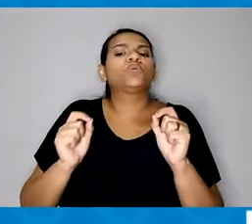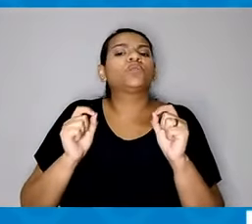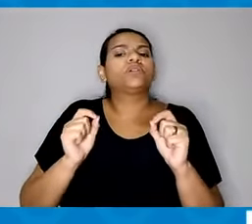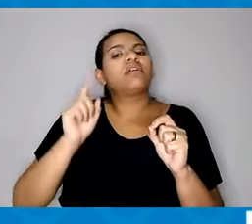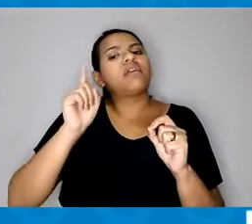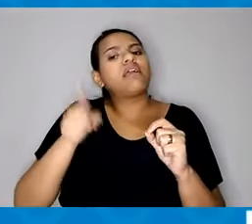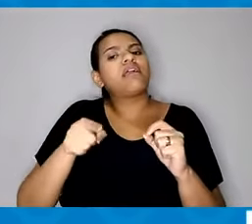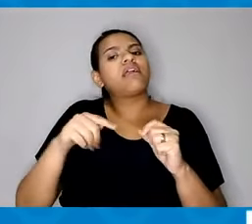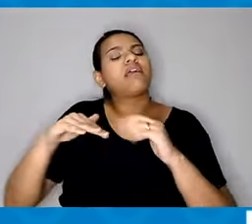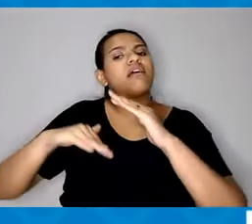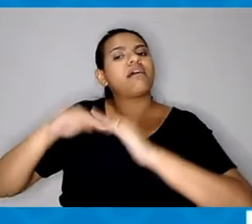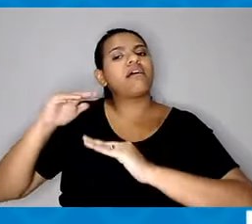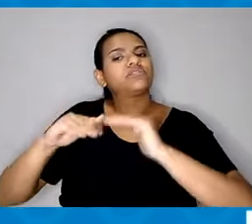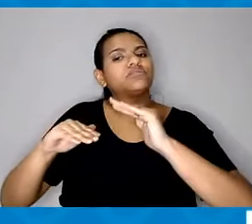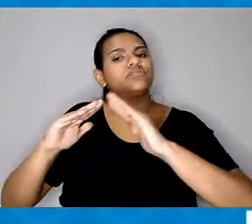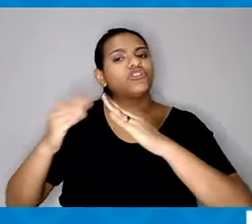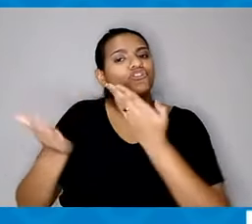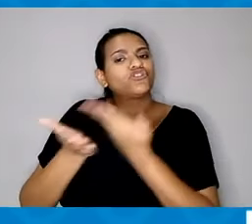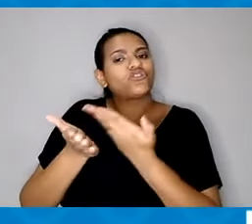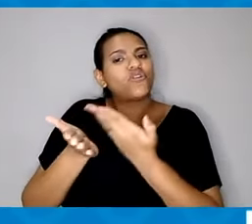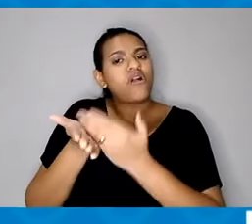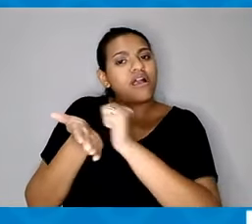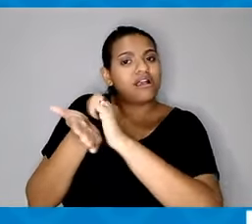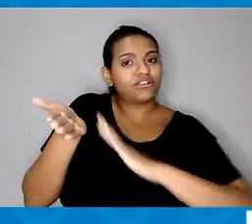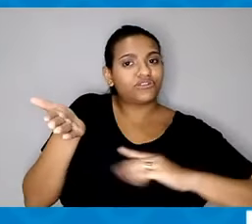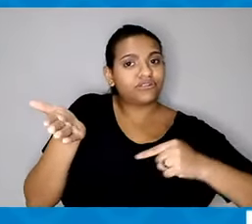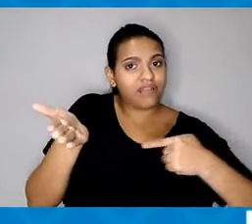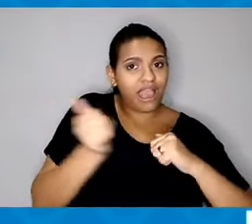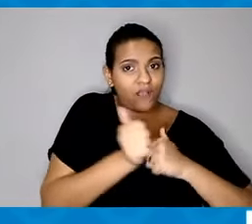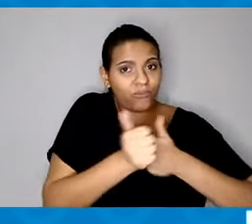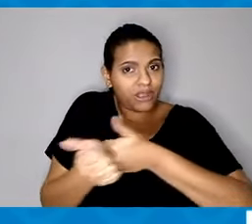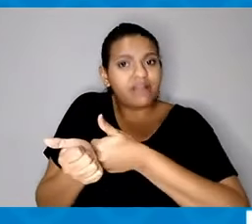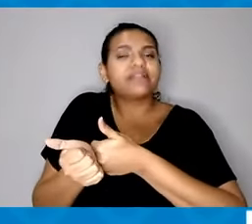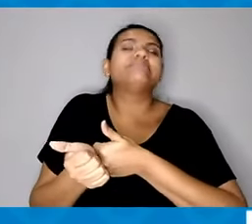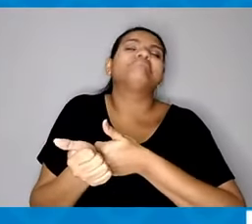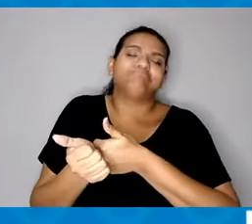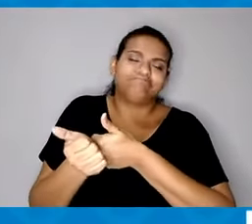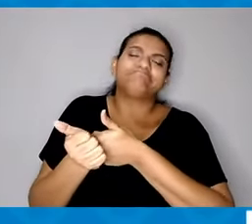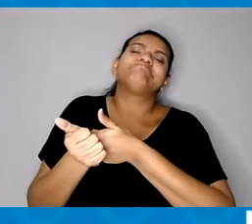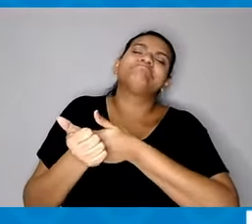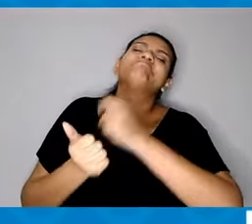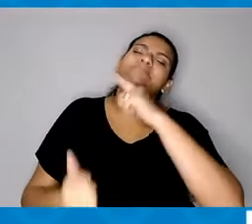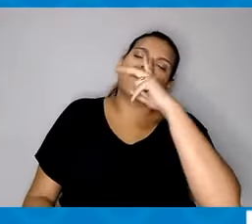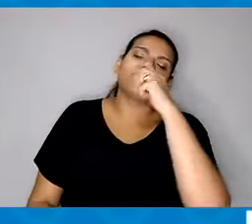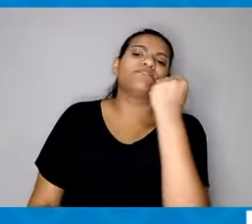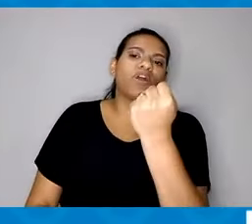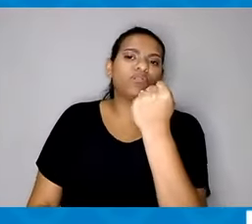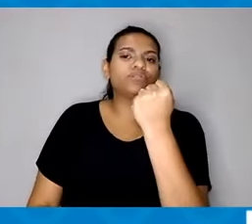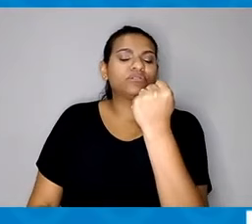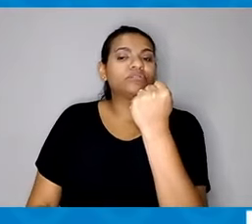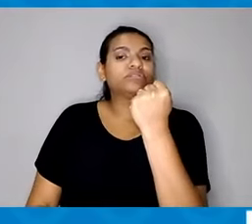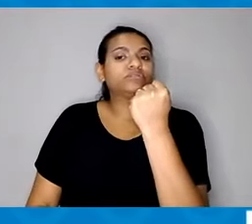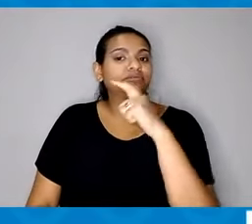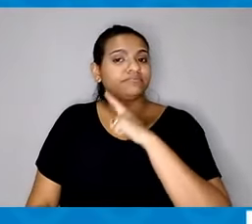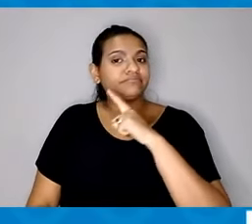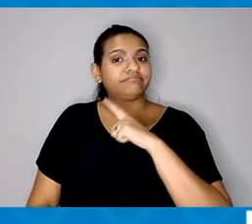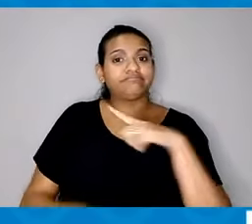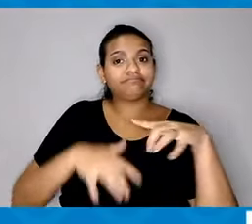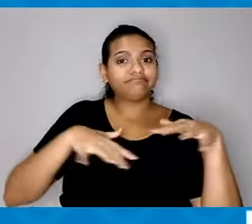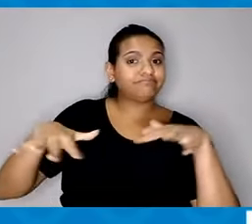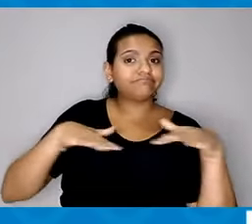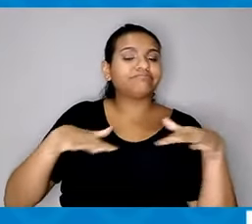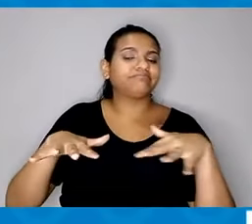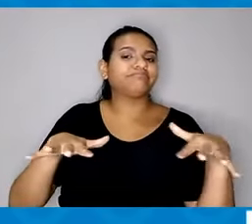das atividades escolares tem um efeito muito grande sobre a mobilização de crianças e adolescentes,